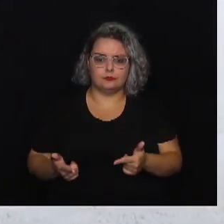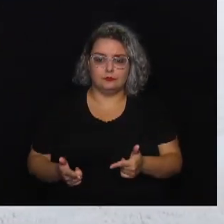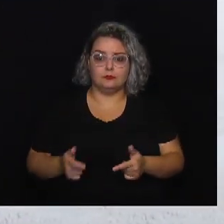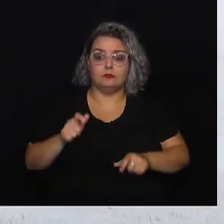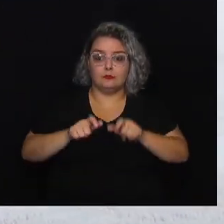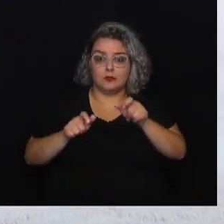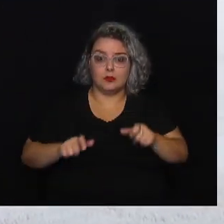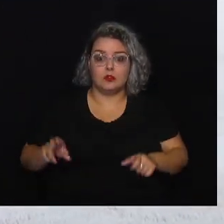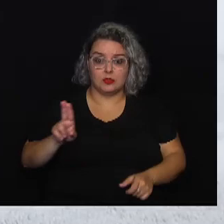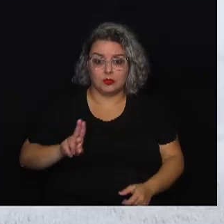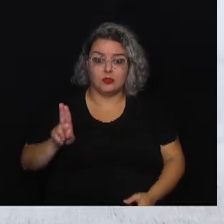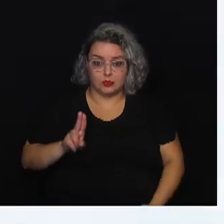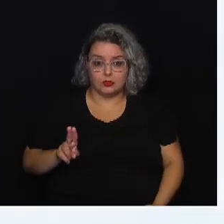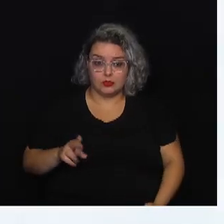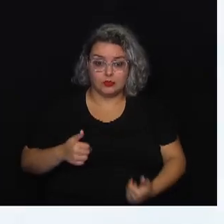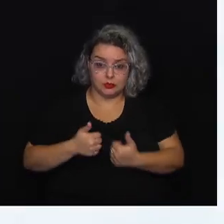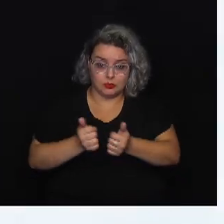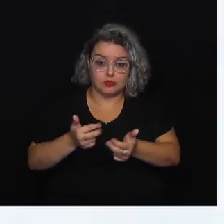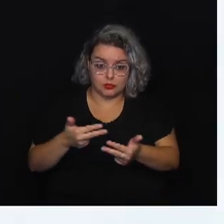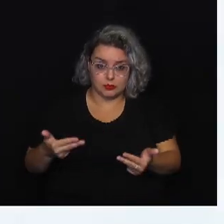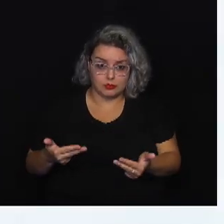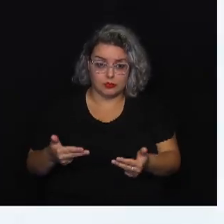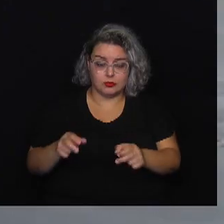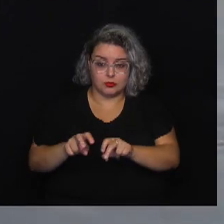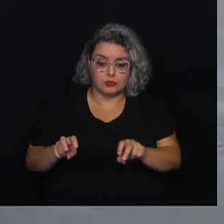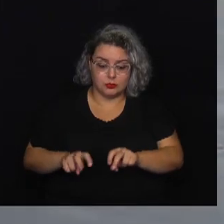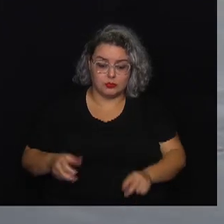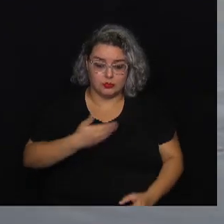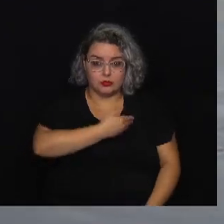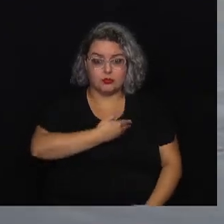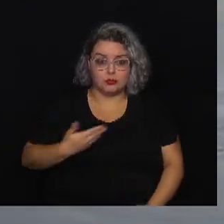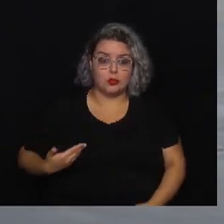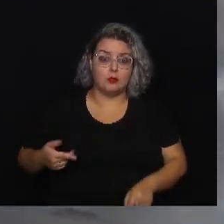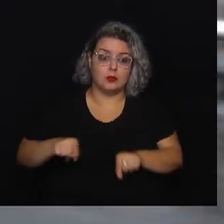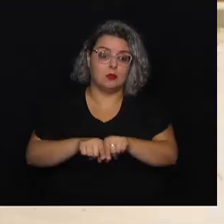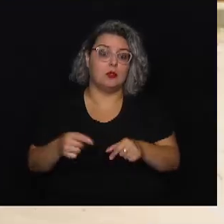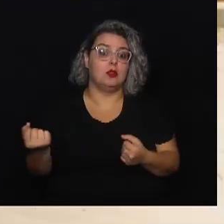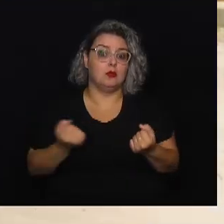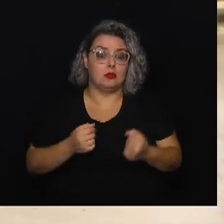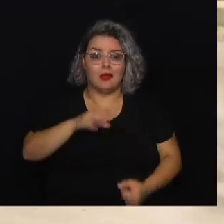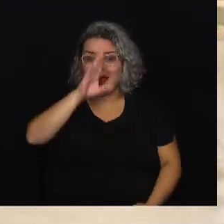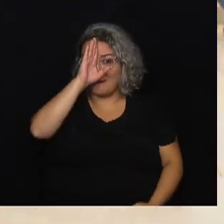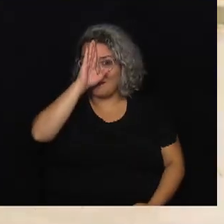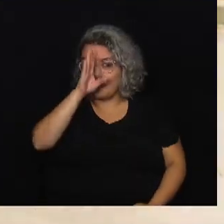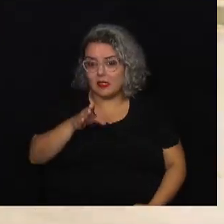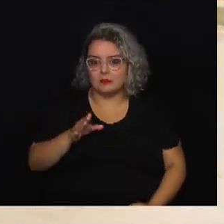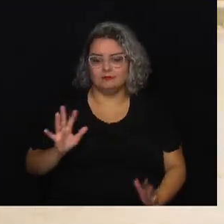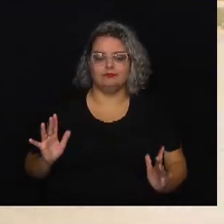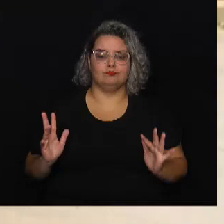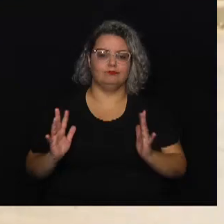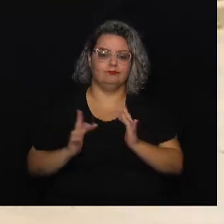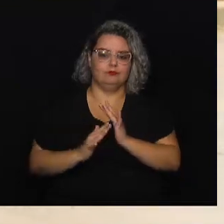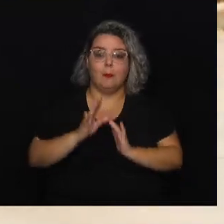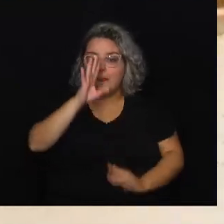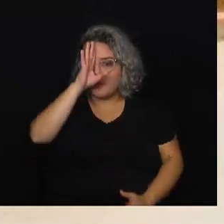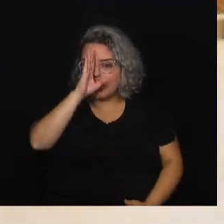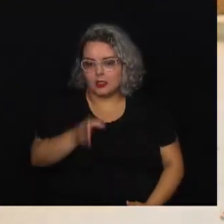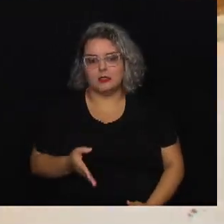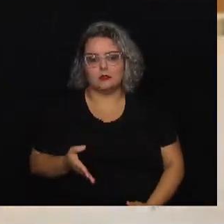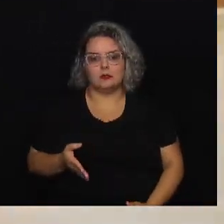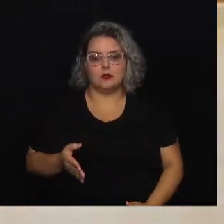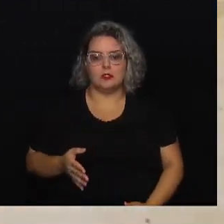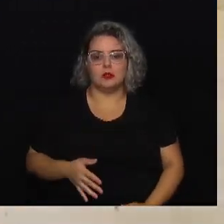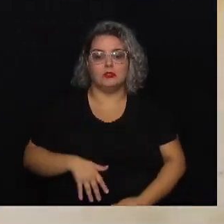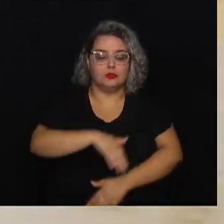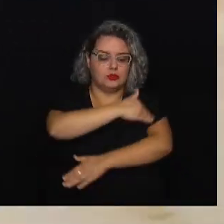do transporte coletivo, como também dos carros e principalmente o pedestre. Principalmente esse cruzamento aqui,